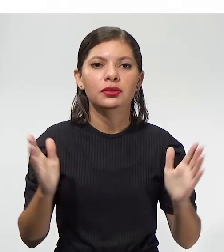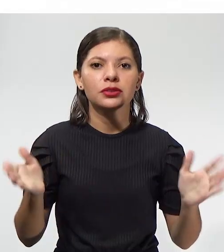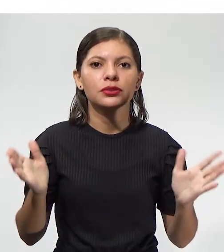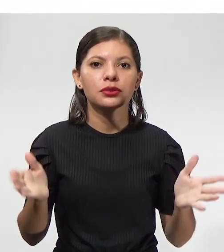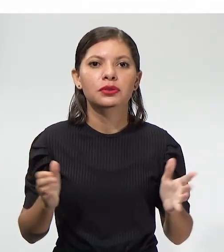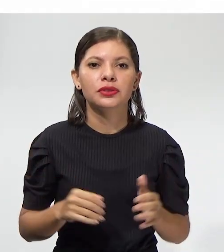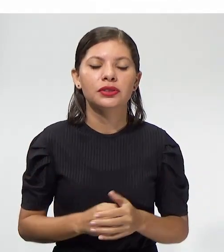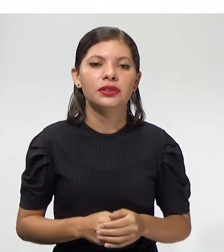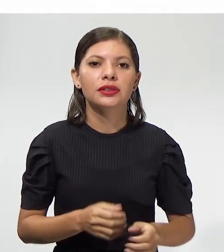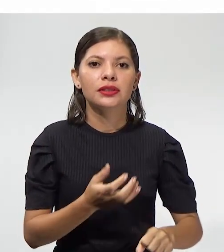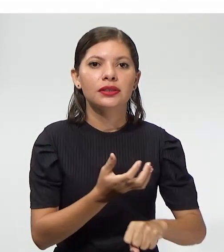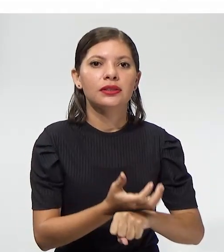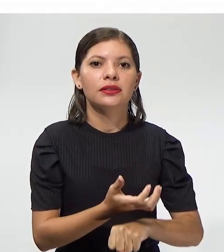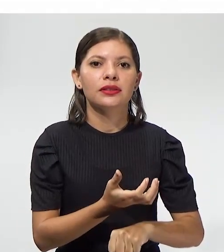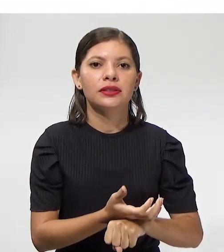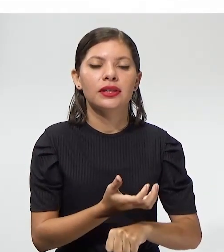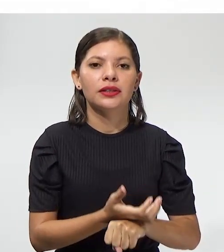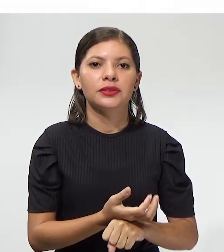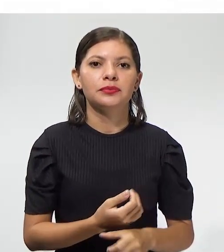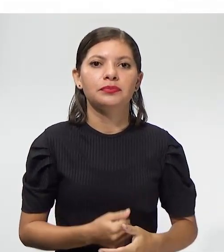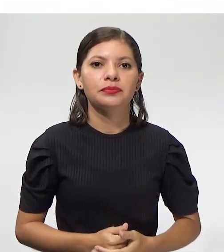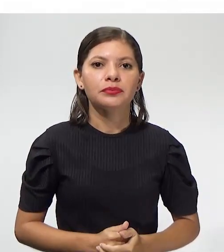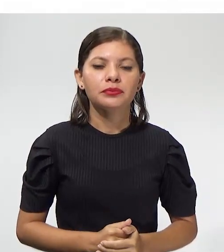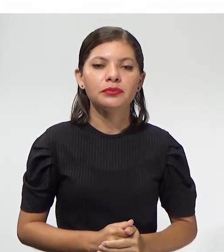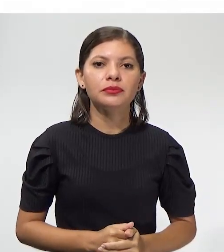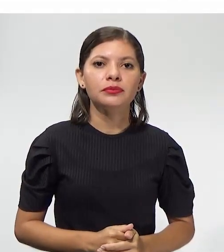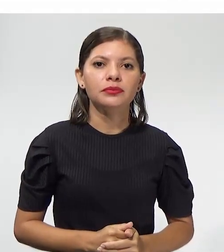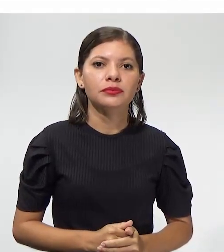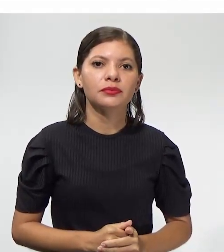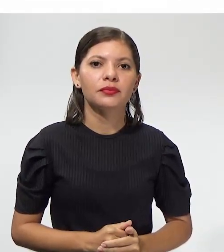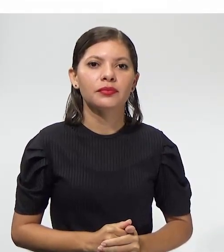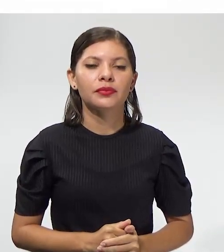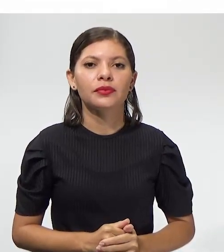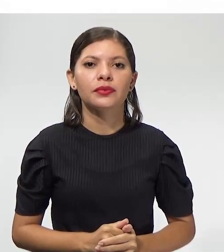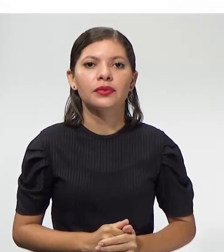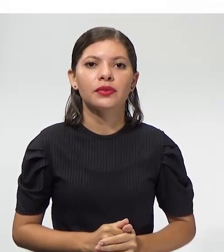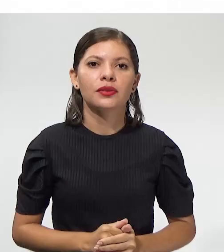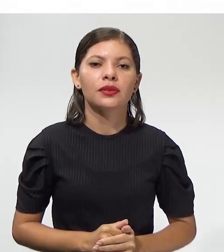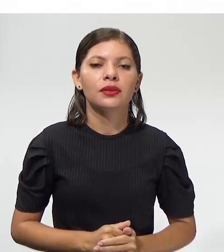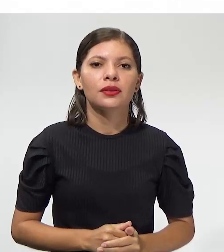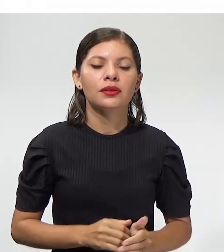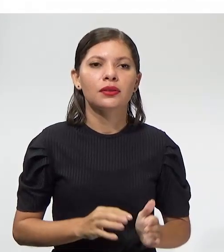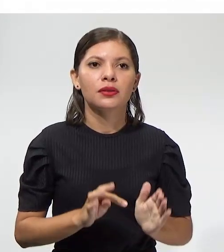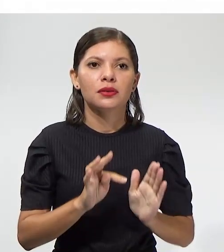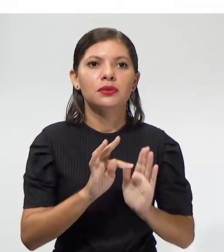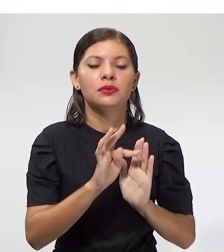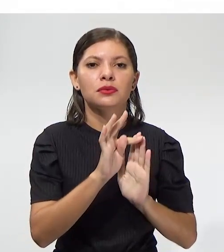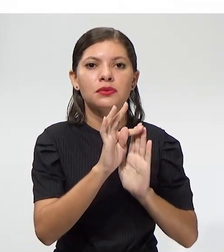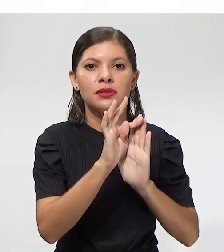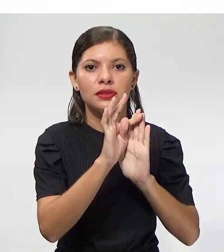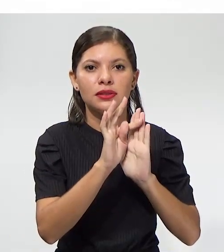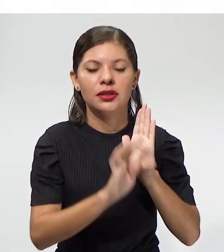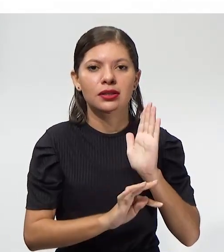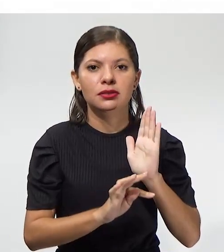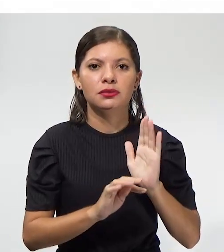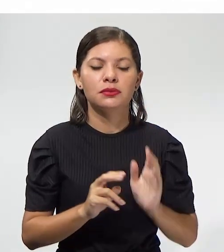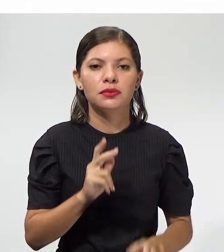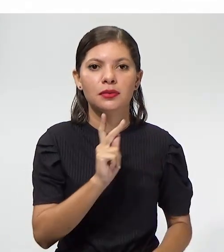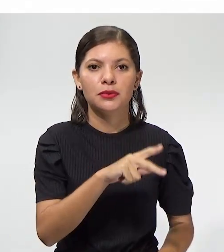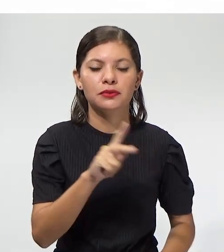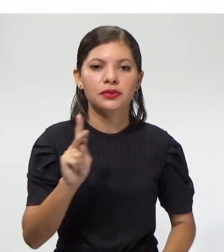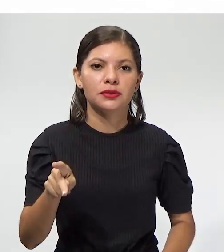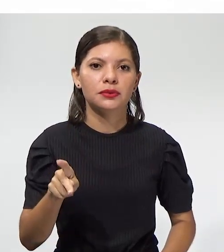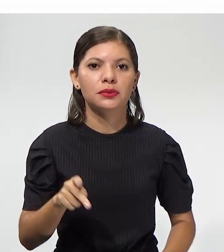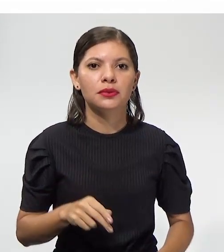é sobre interdisciplinaridade. E aí, vou trazer para vocês Ivani Fazenda, que é uma professora especialista